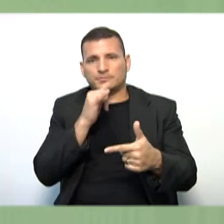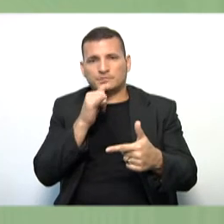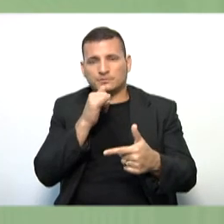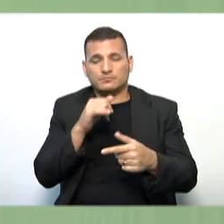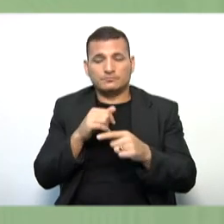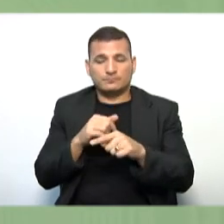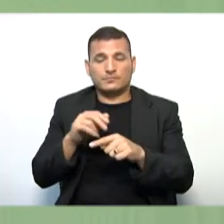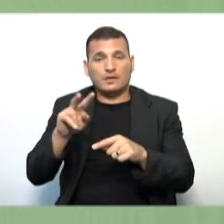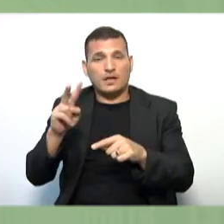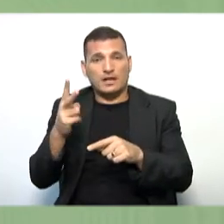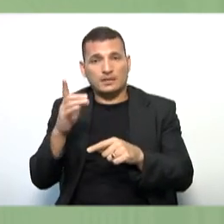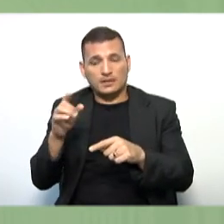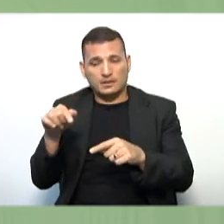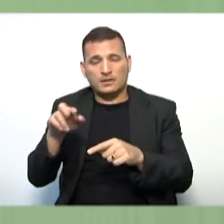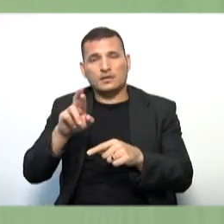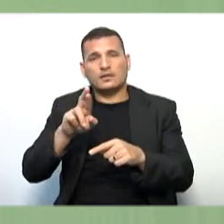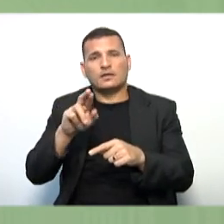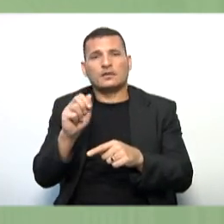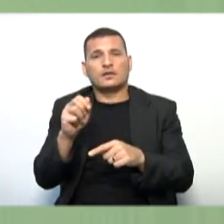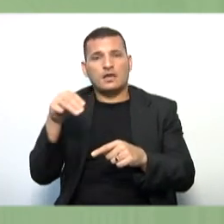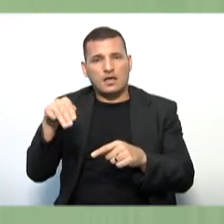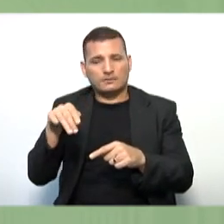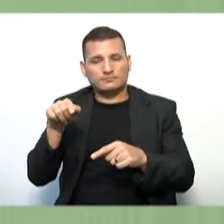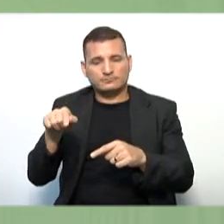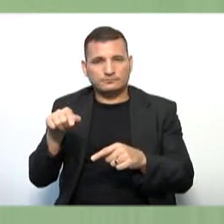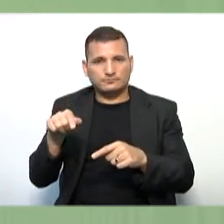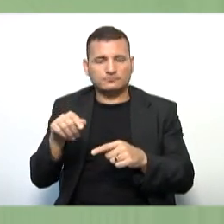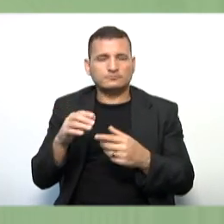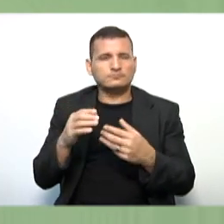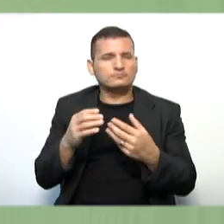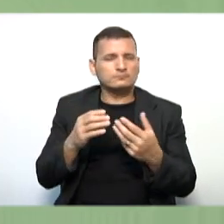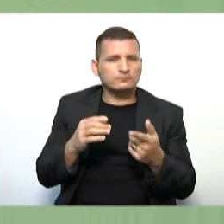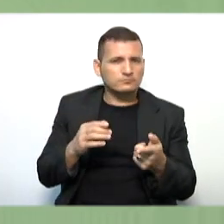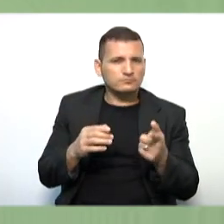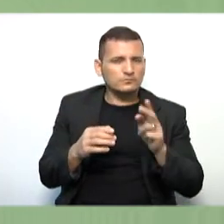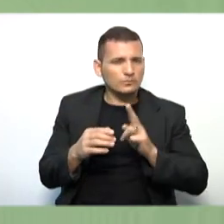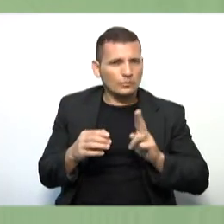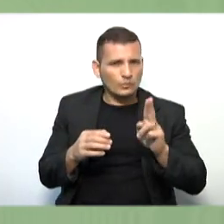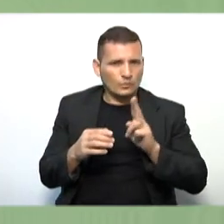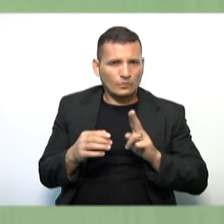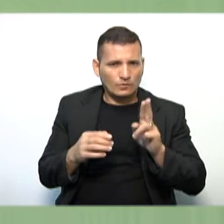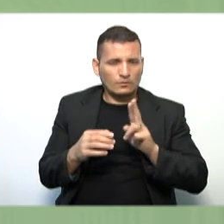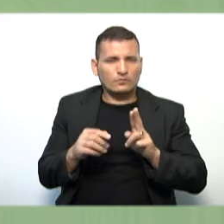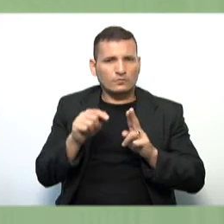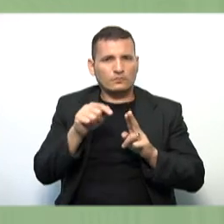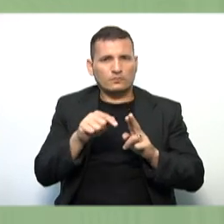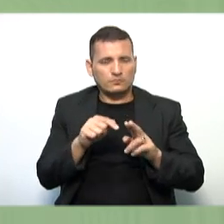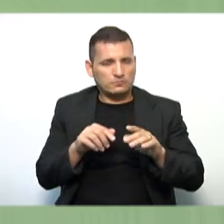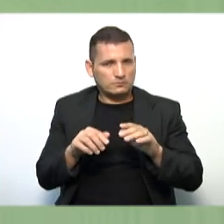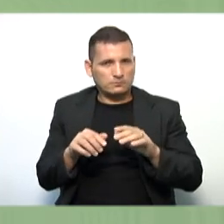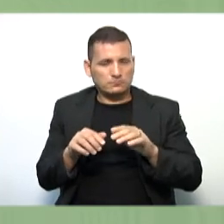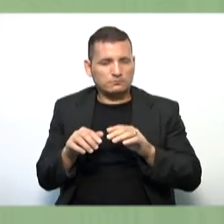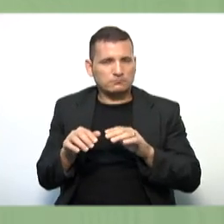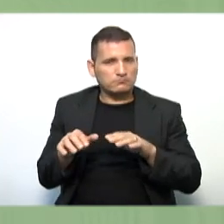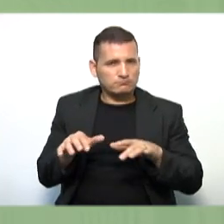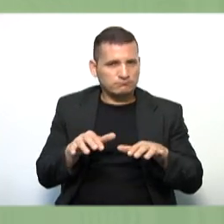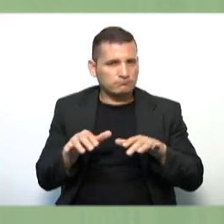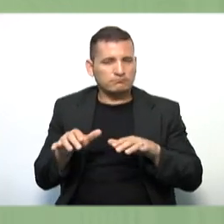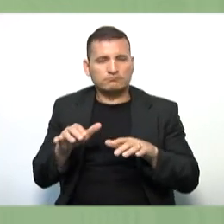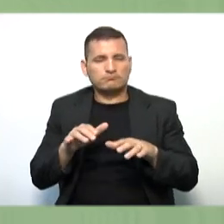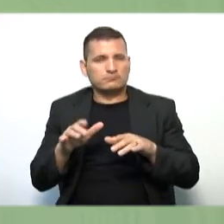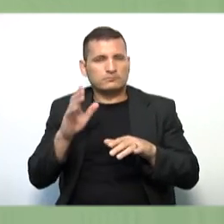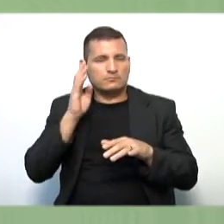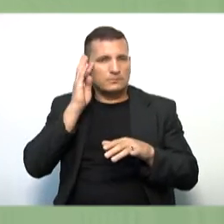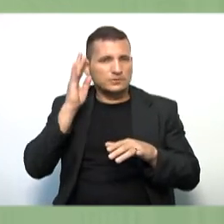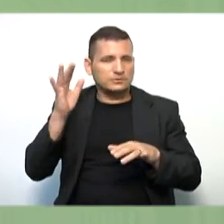com a memória RAM, de forma que o usuário, né, ele possa ter vamos dizer assim, imaginar que